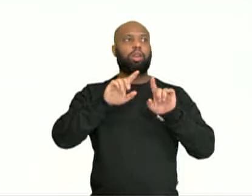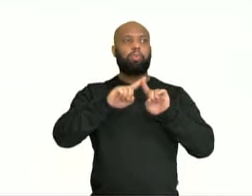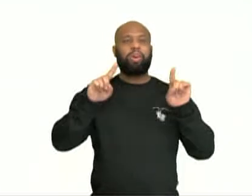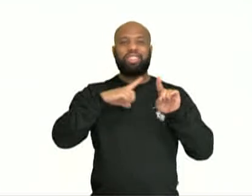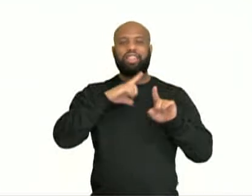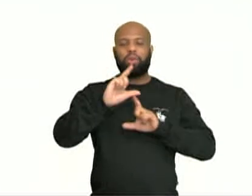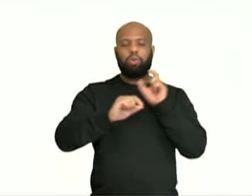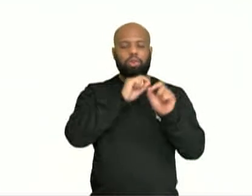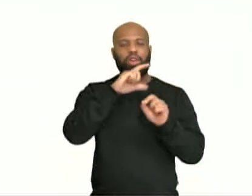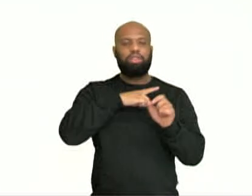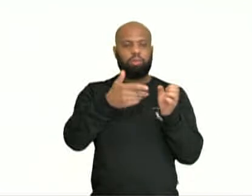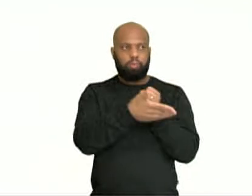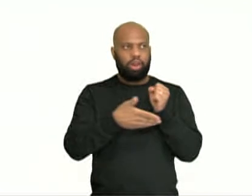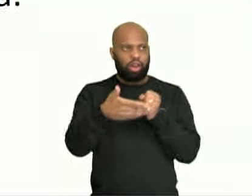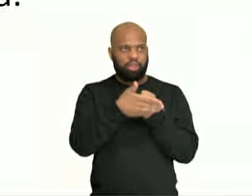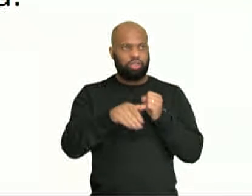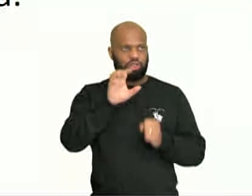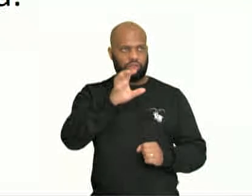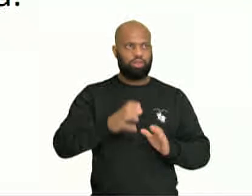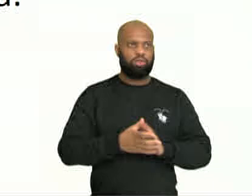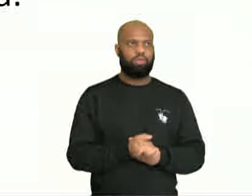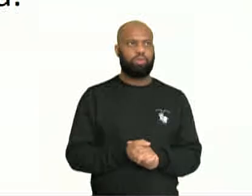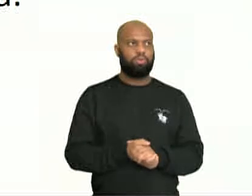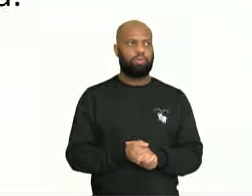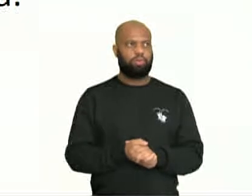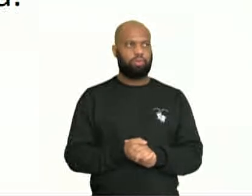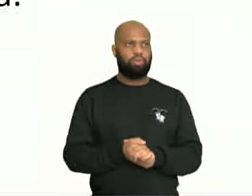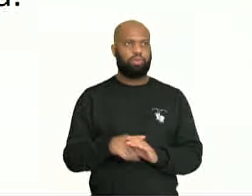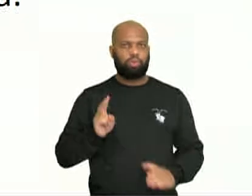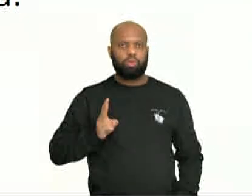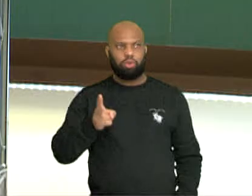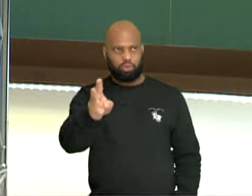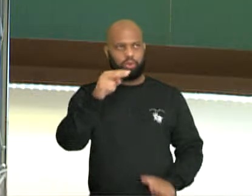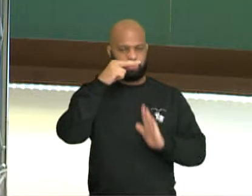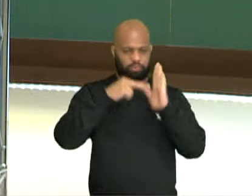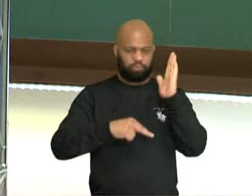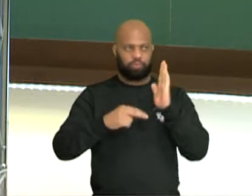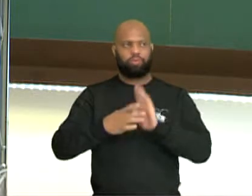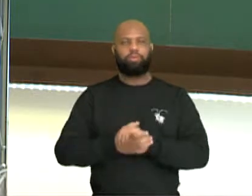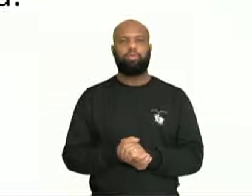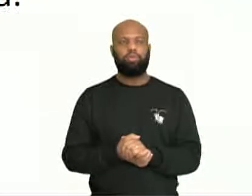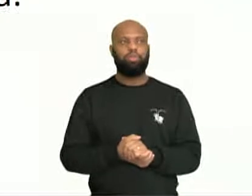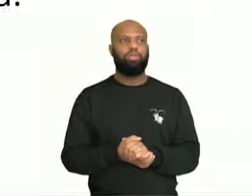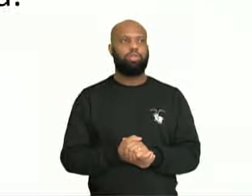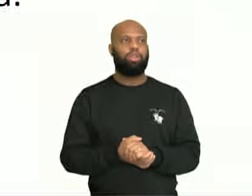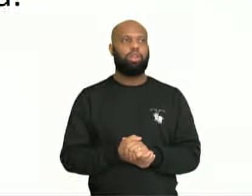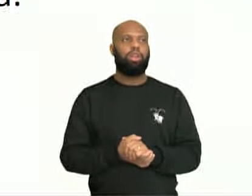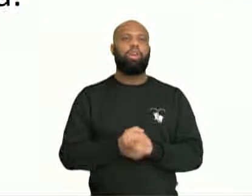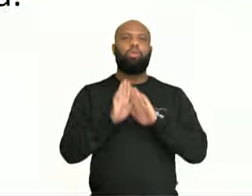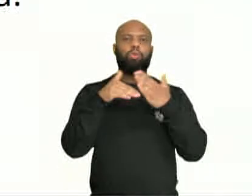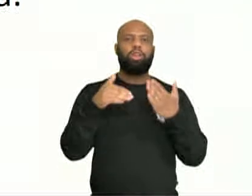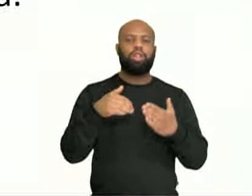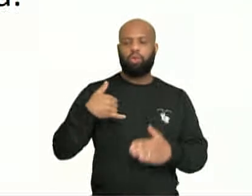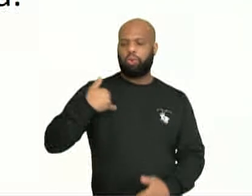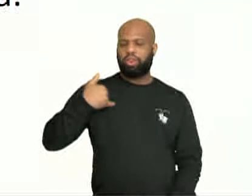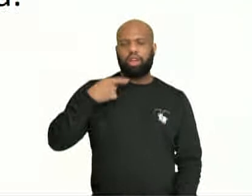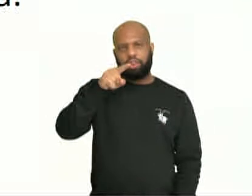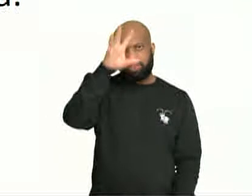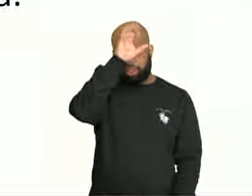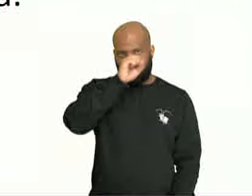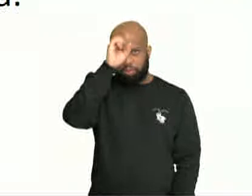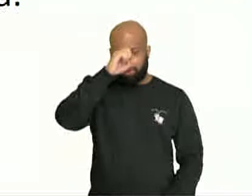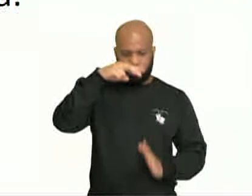todo um embasamento disso. Continuando a leitura. Com quantos anos o senhor aprendeu a